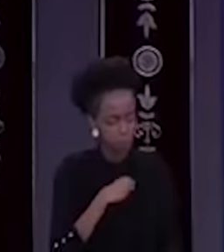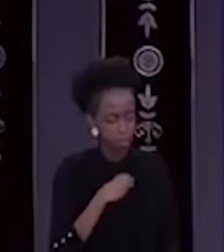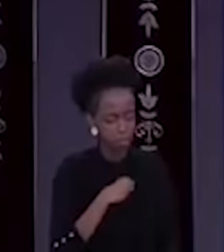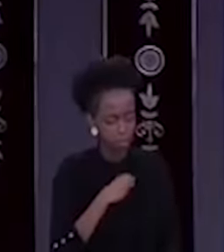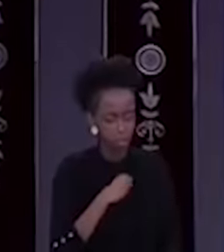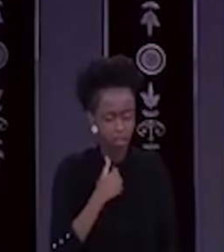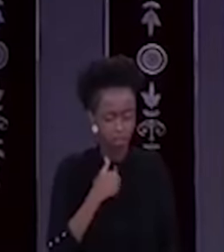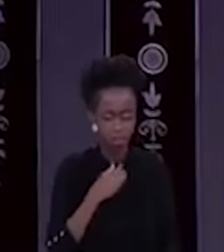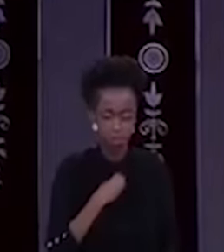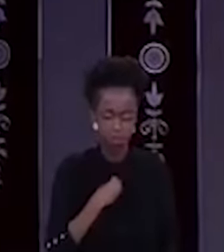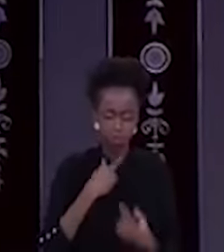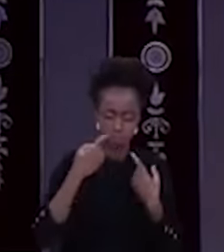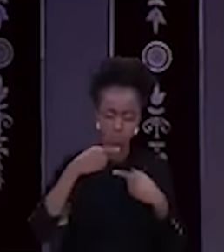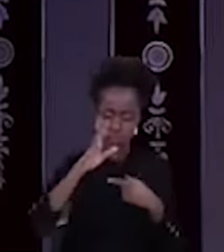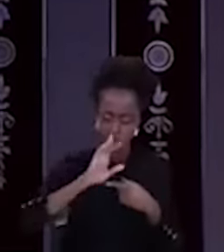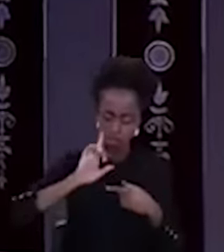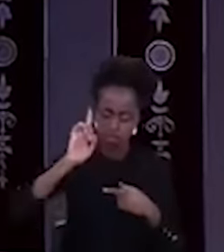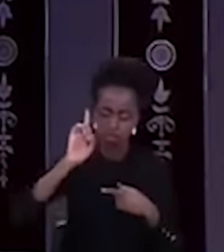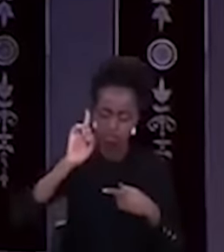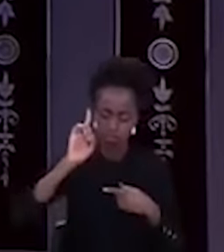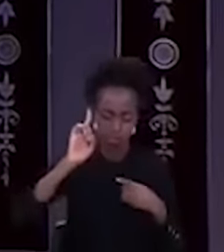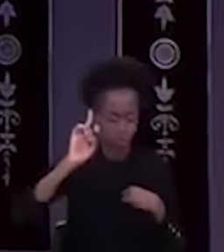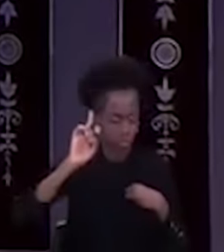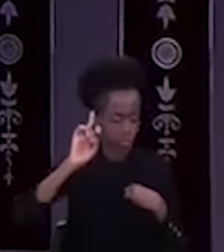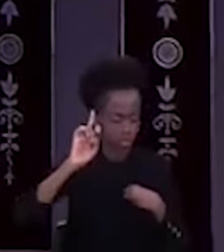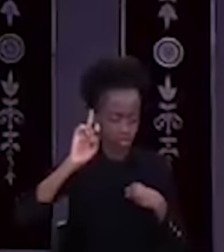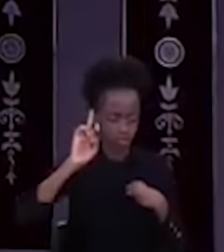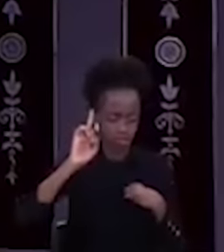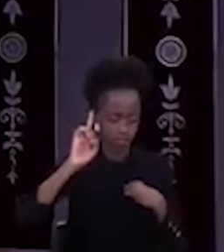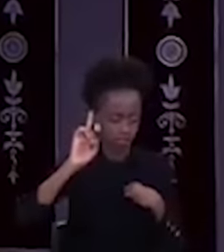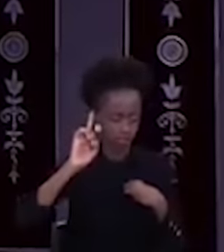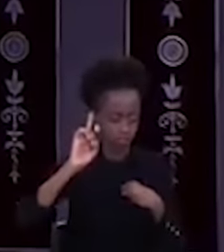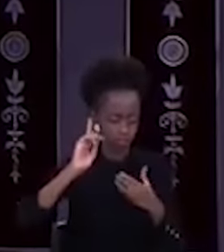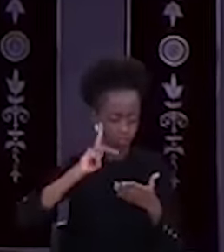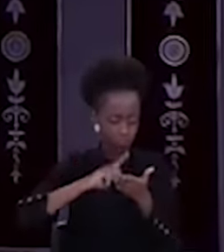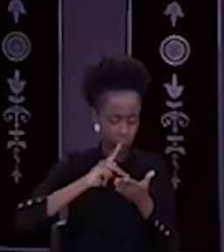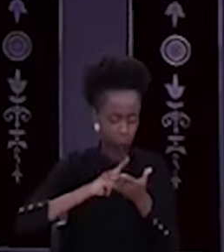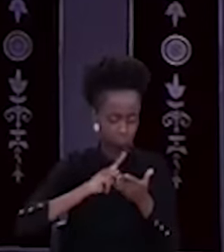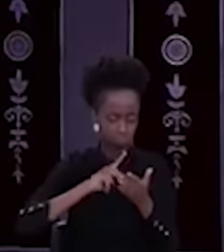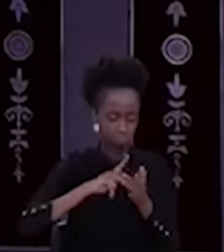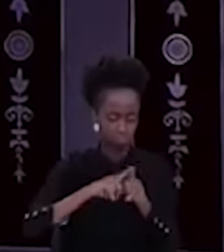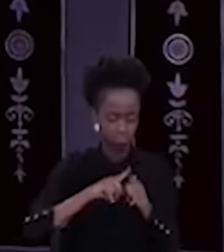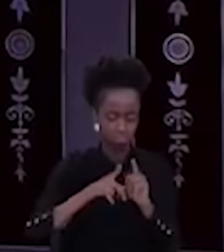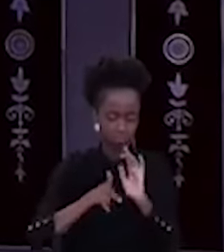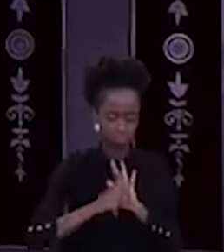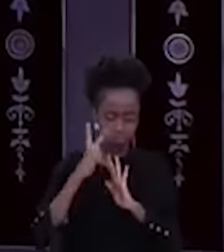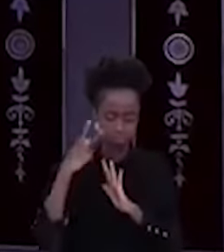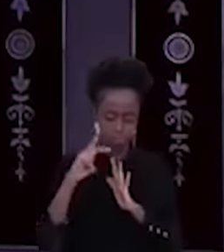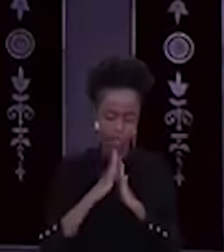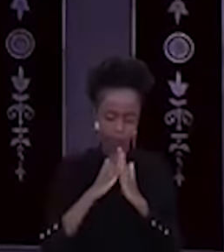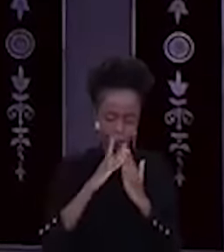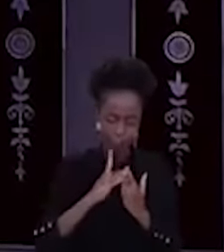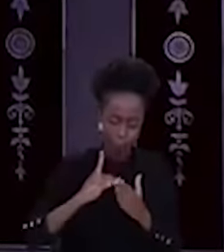pequei contra os céus, pequei contra Ti, pequei contra a Tua obra, pequei contra a Tua palavra,